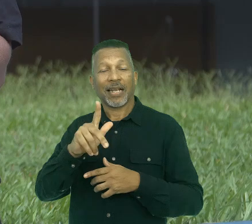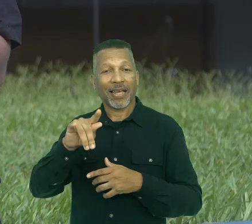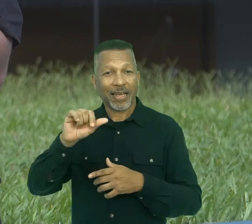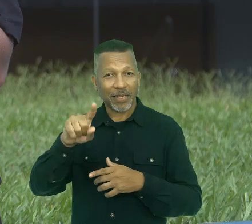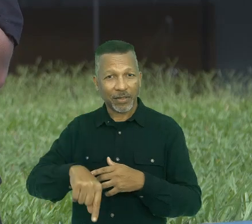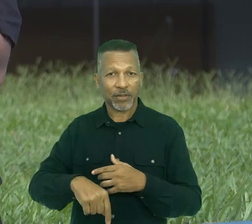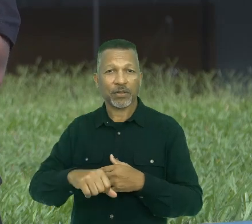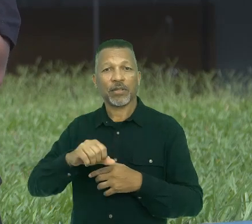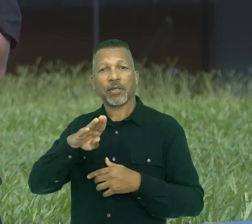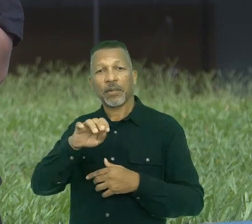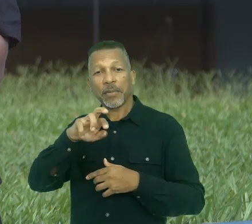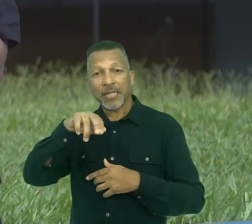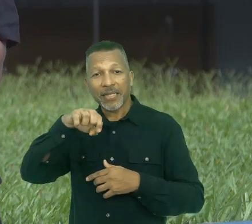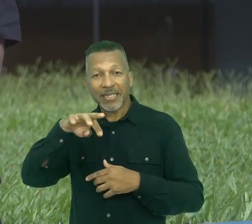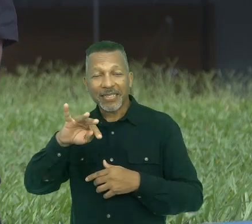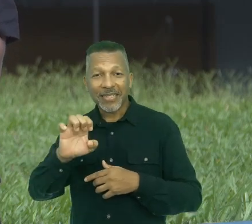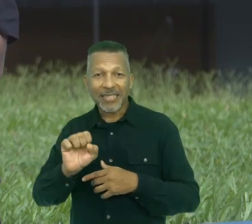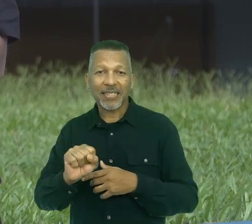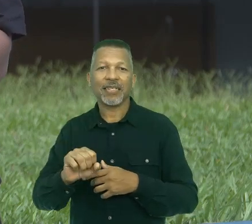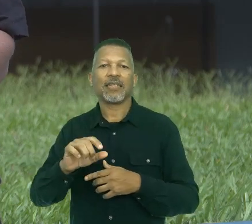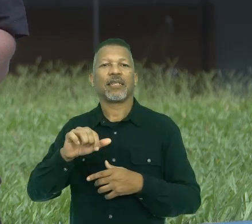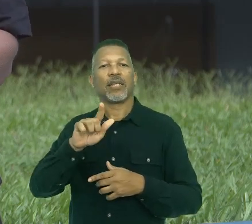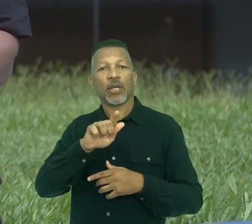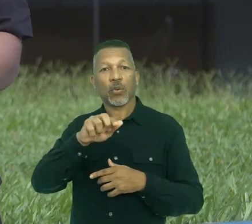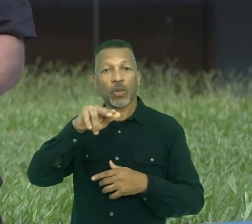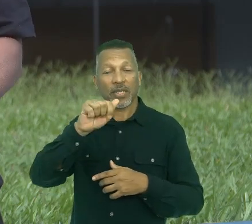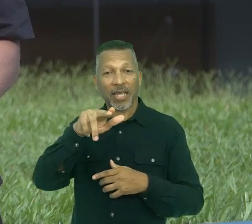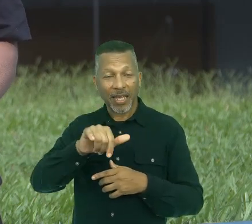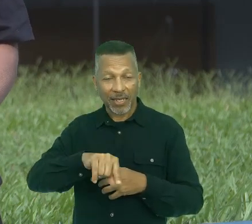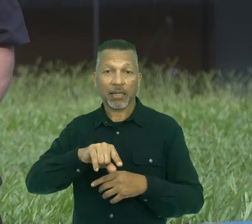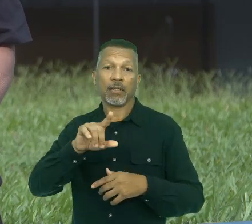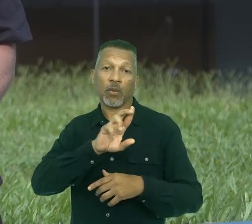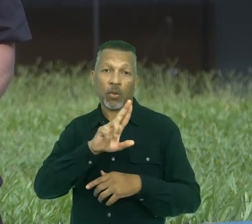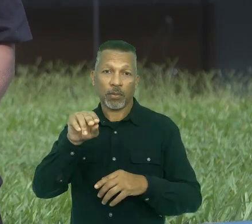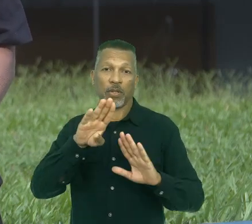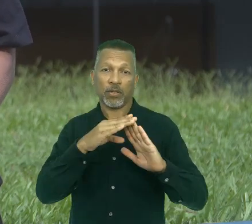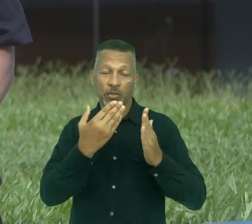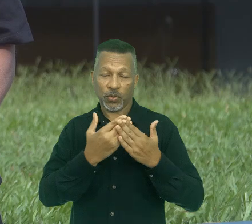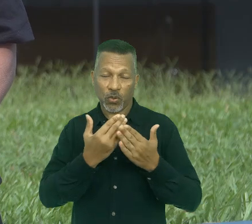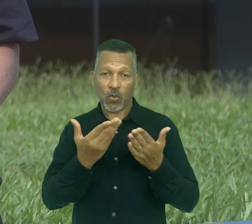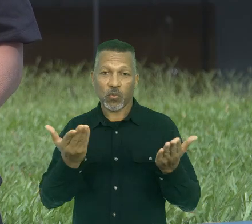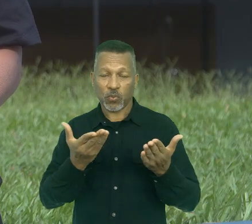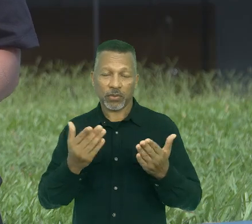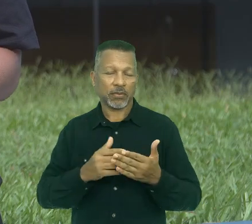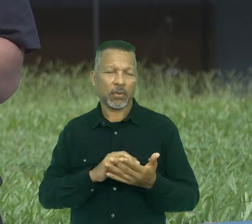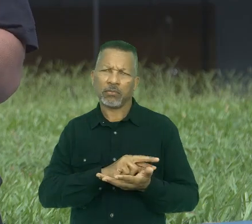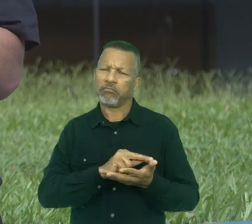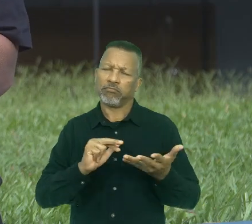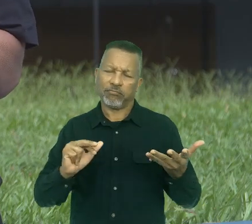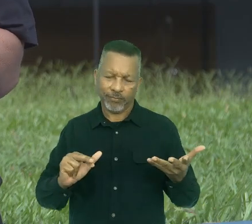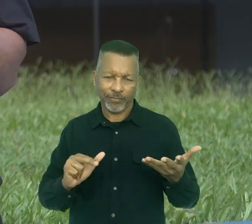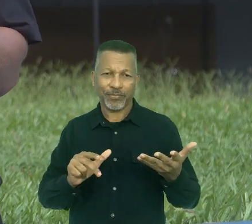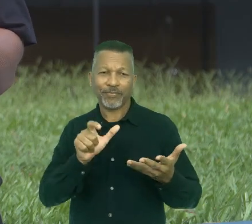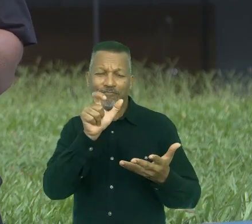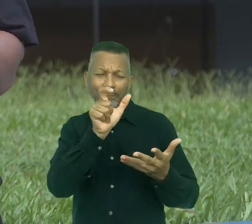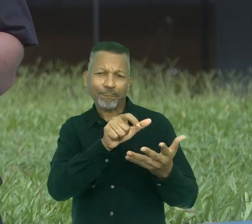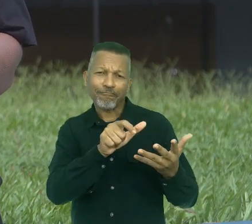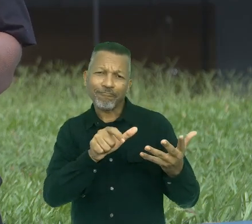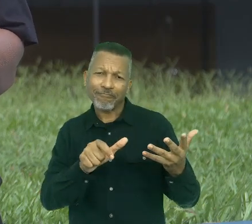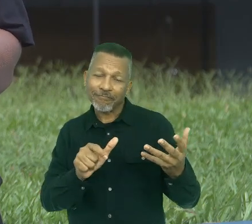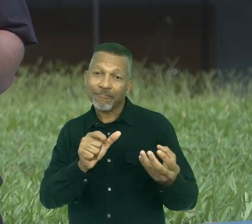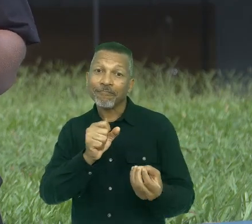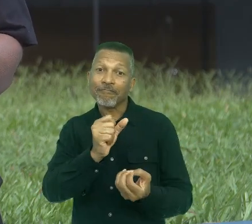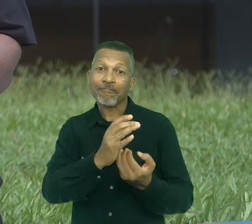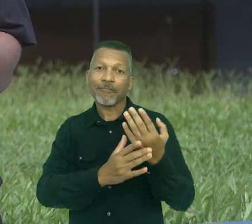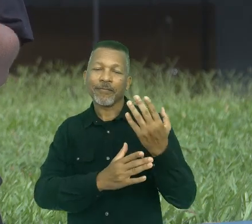Claudina Abrantes, a Guarnieri, que leva o nome da nossa escola hoje, enfim. Então, quando essas pessoas constroem, né,